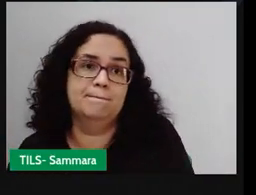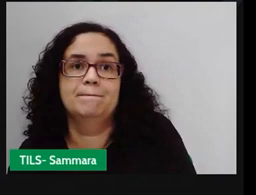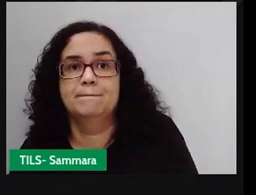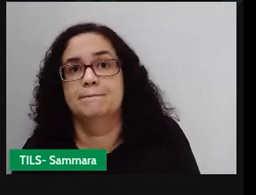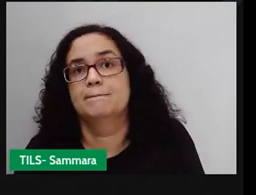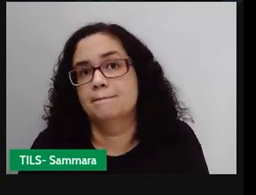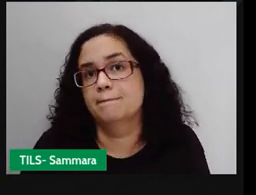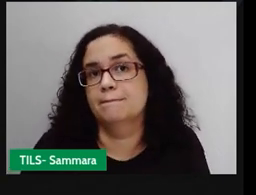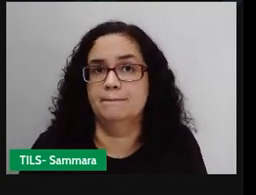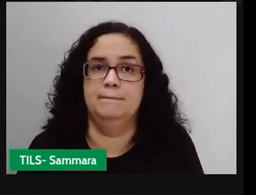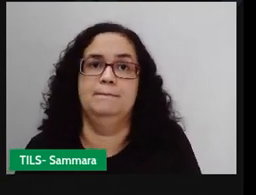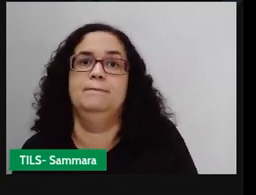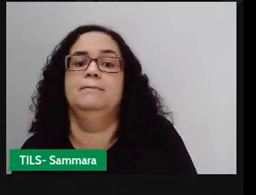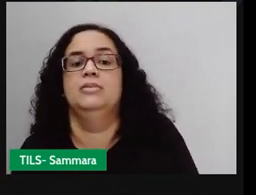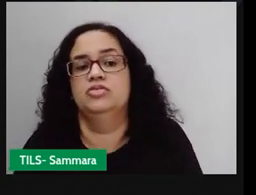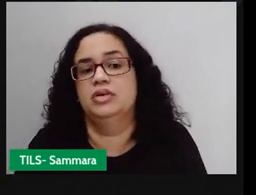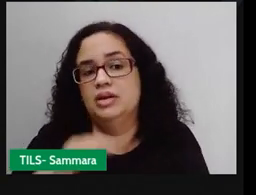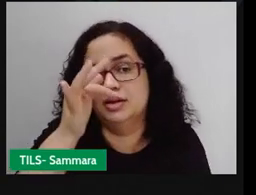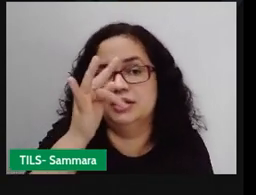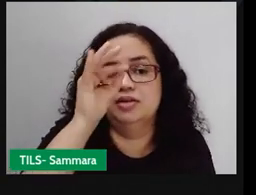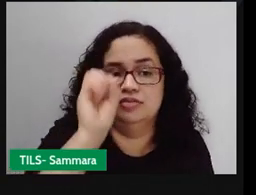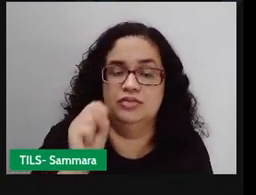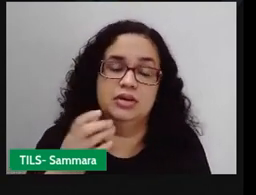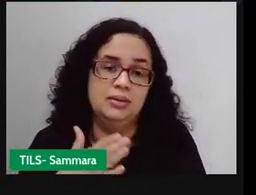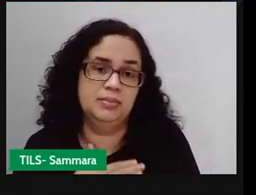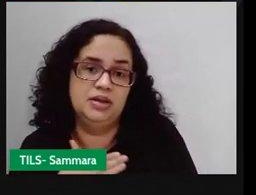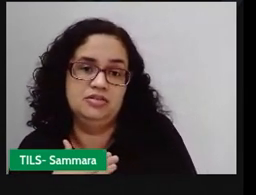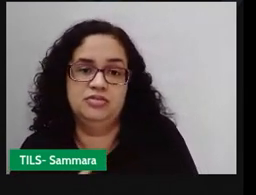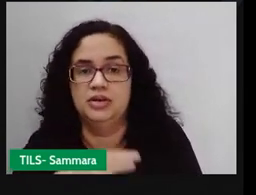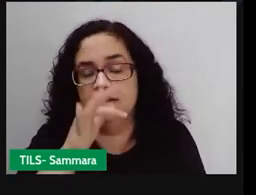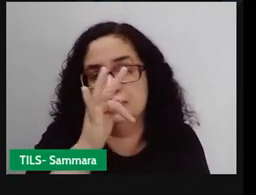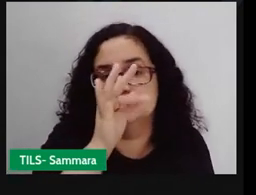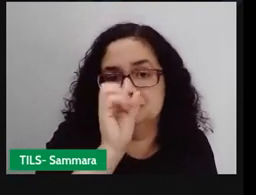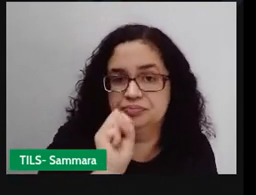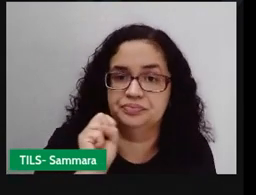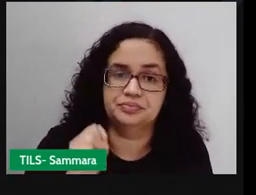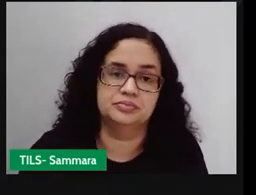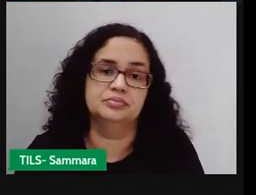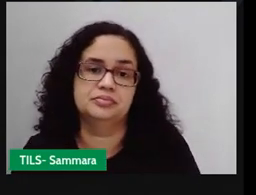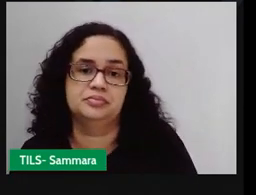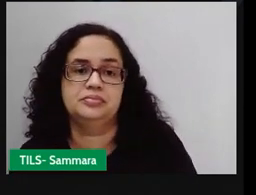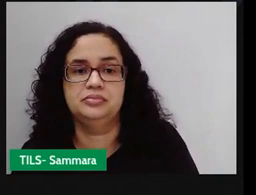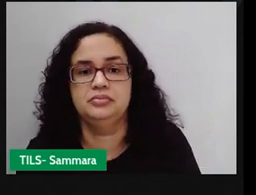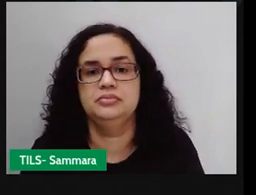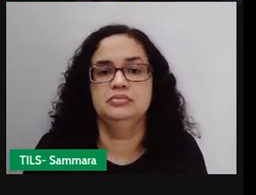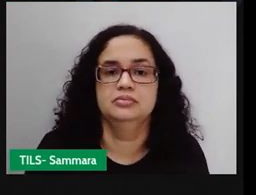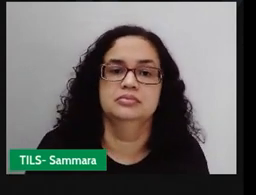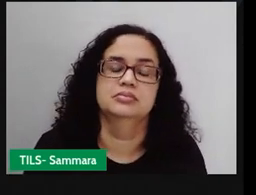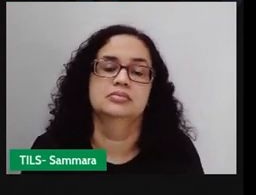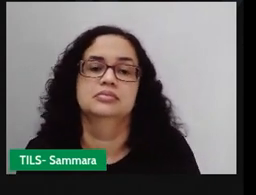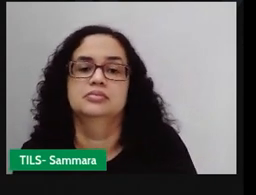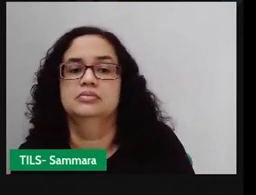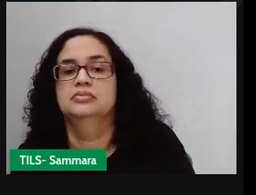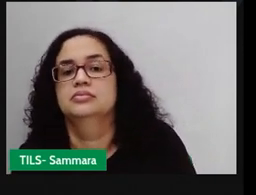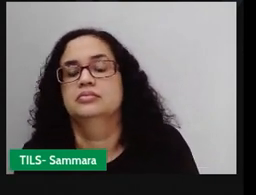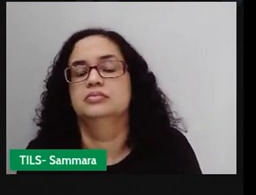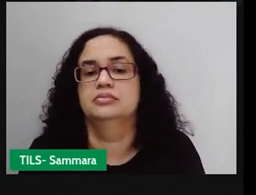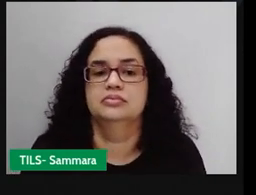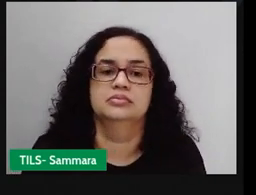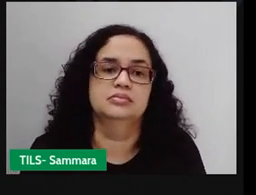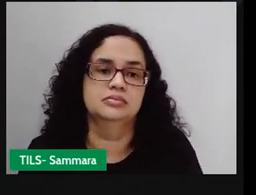do coração. Feira, feira, minha feira, beijando na feira, tá beijando